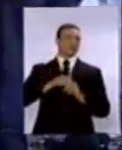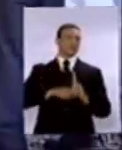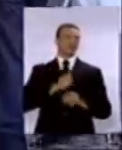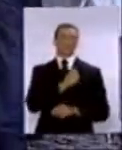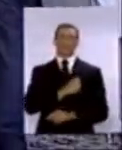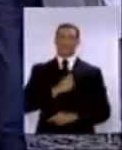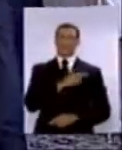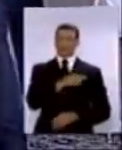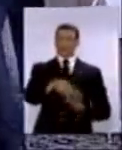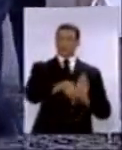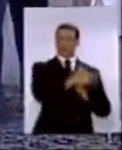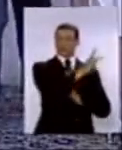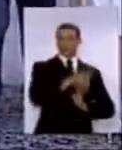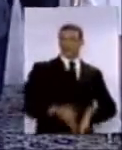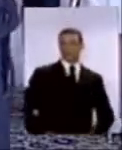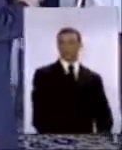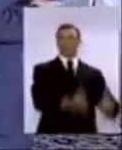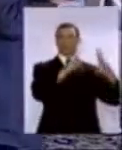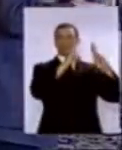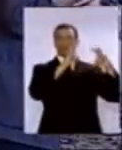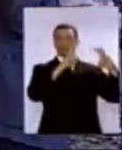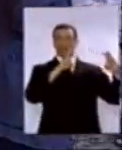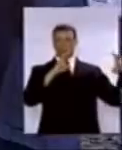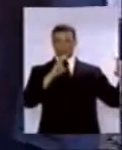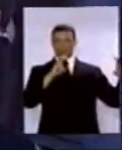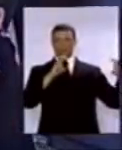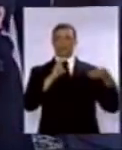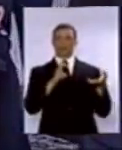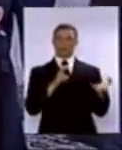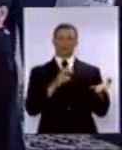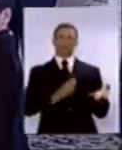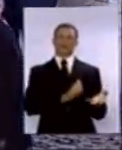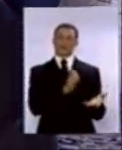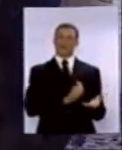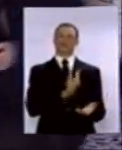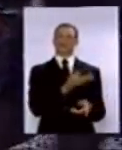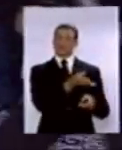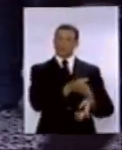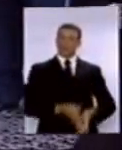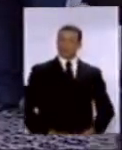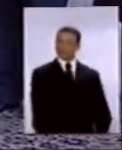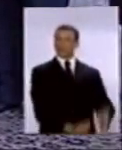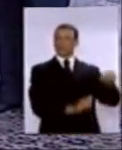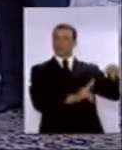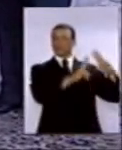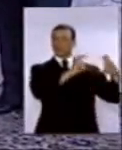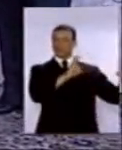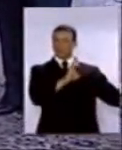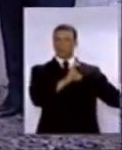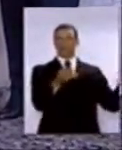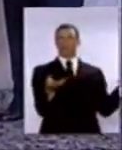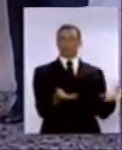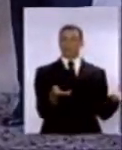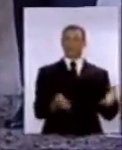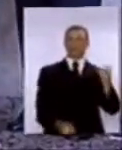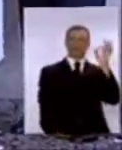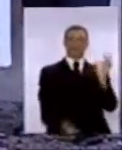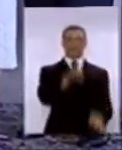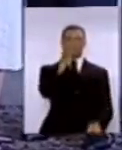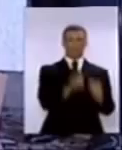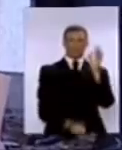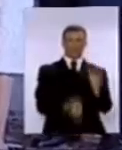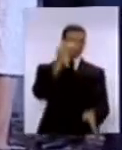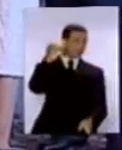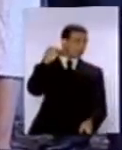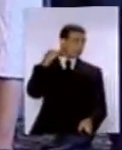de santa catarina já nasceu em faxinal dos guedes é portanto naquele estado atuando portanto como é do